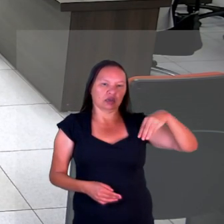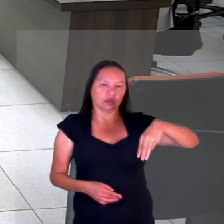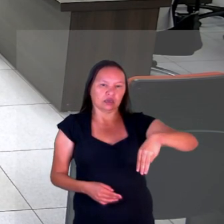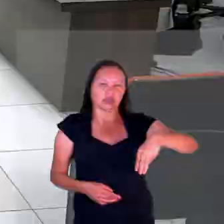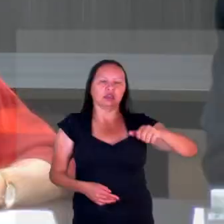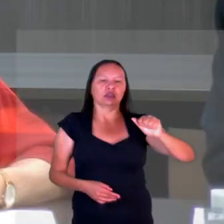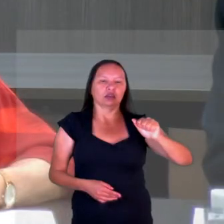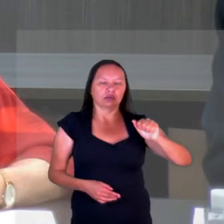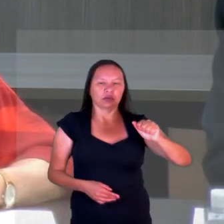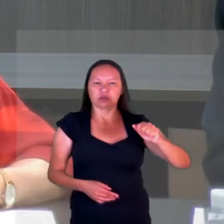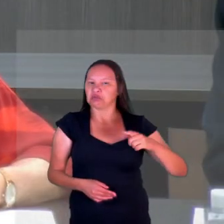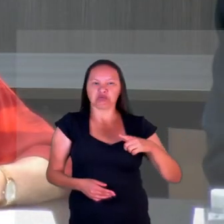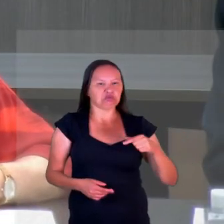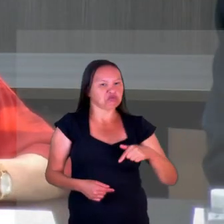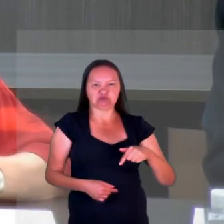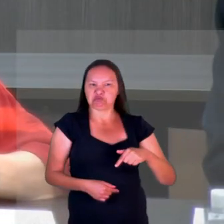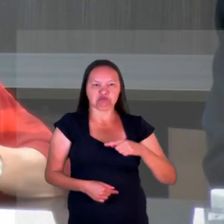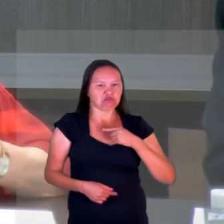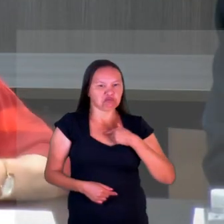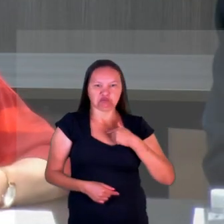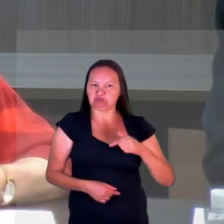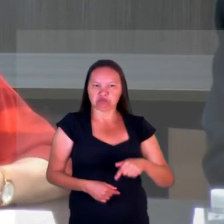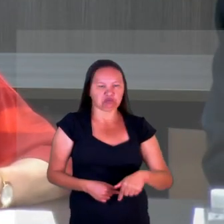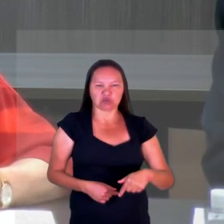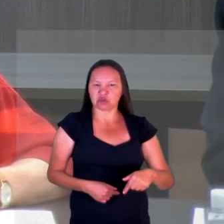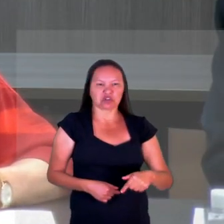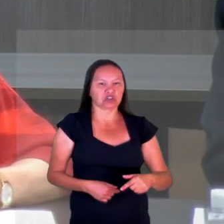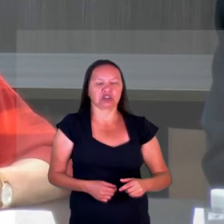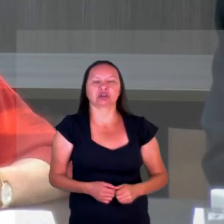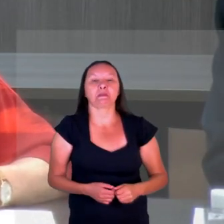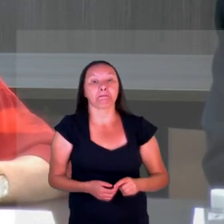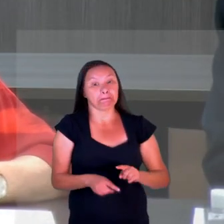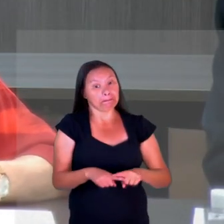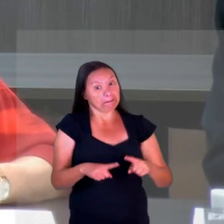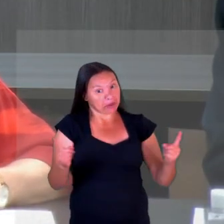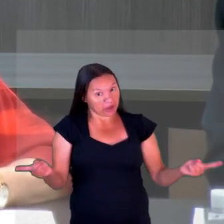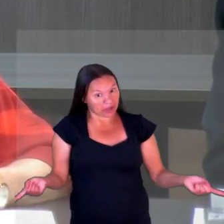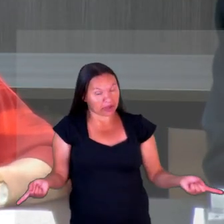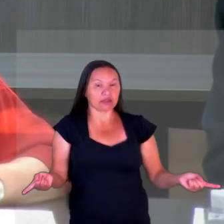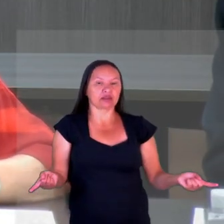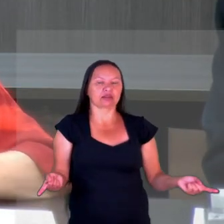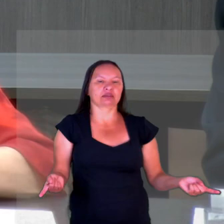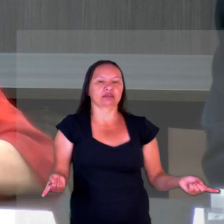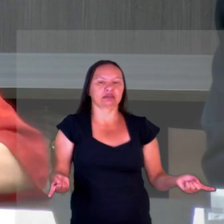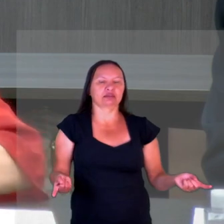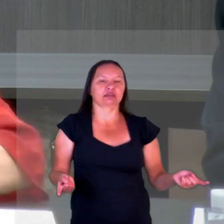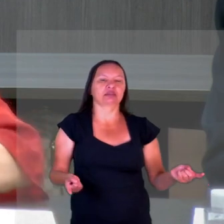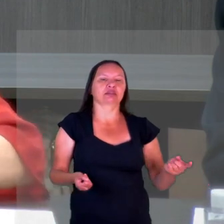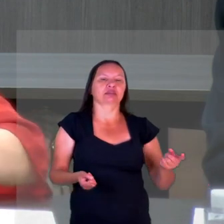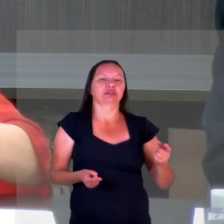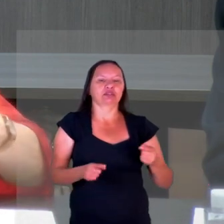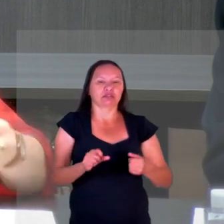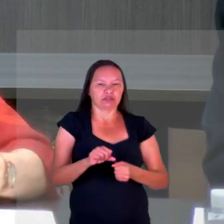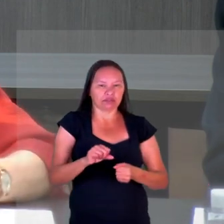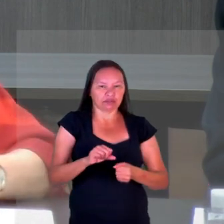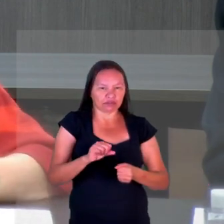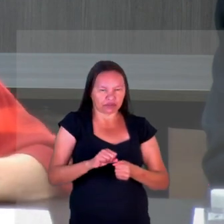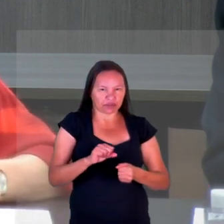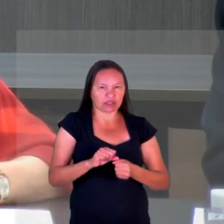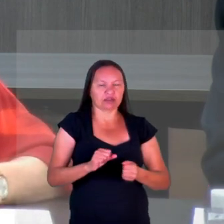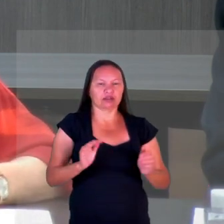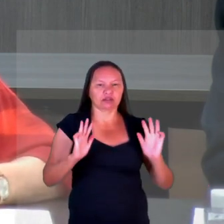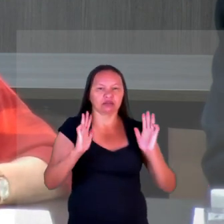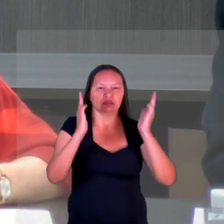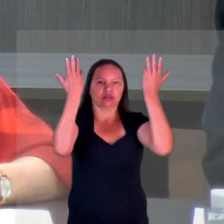pode estar aqui hoje mas fez todos os esforços para que esse evento acontecesse então em nome da